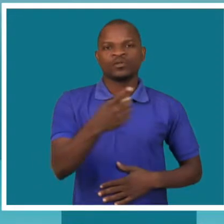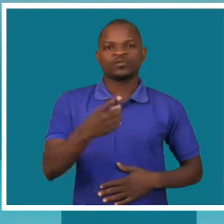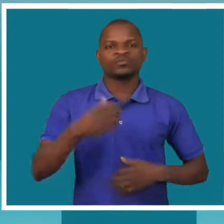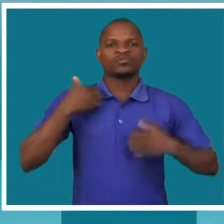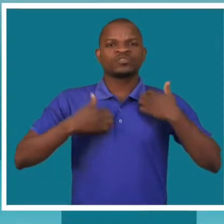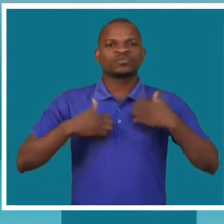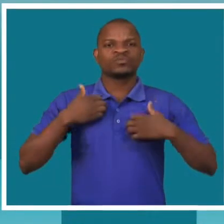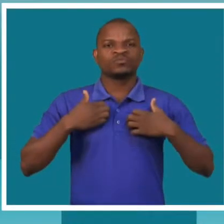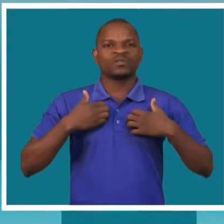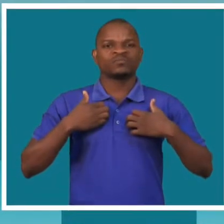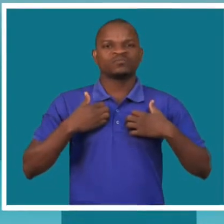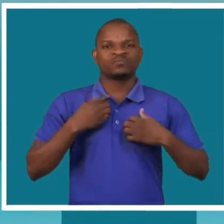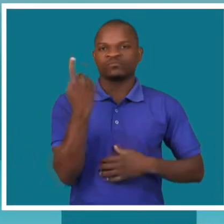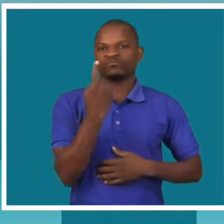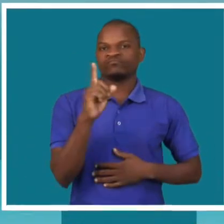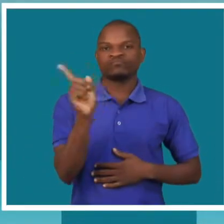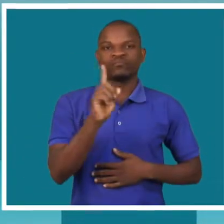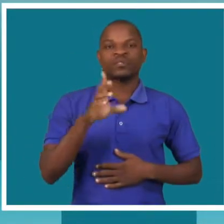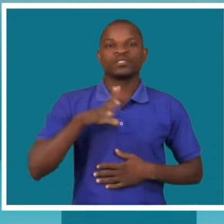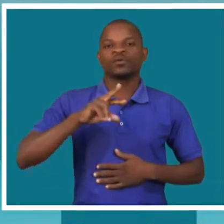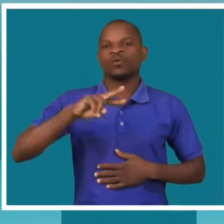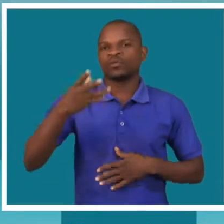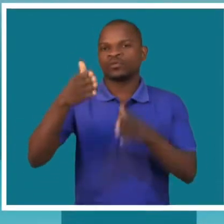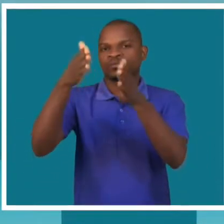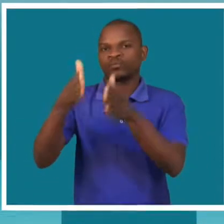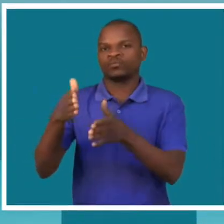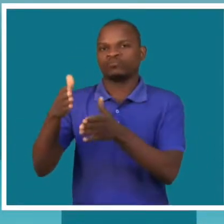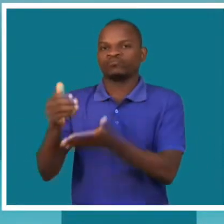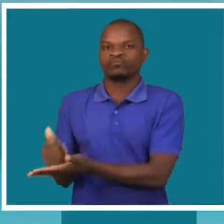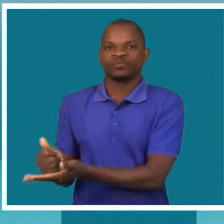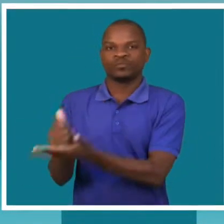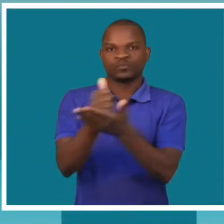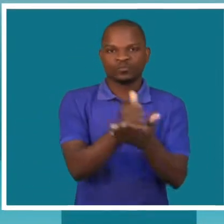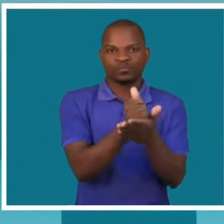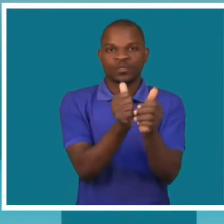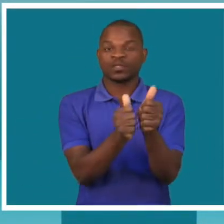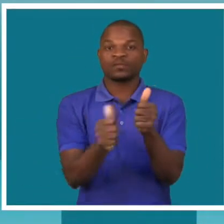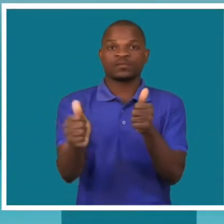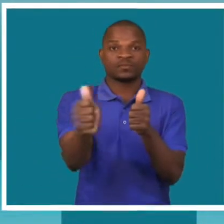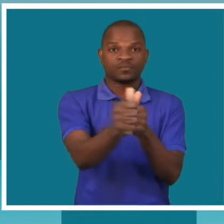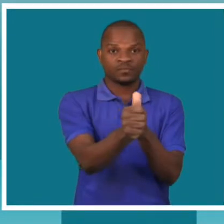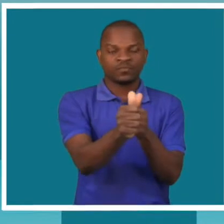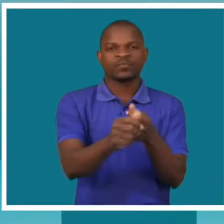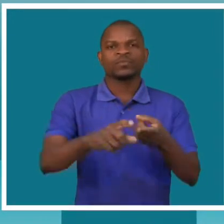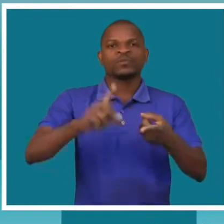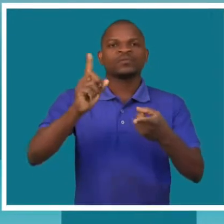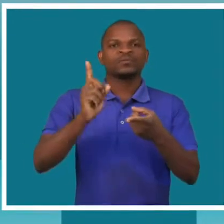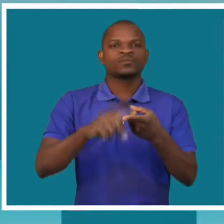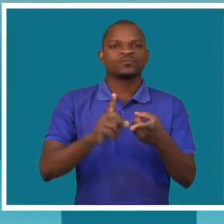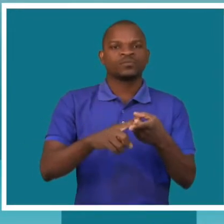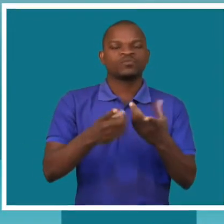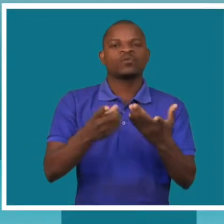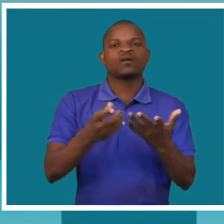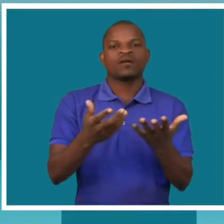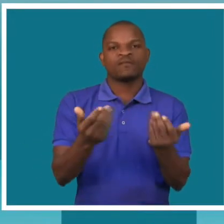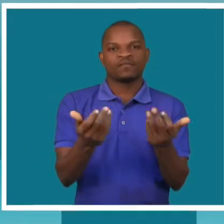Eles não cuidam da carreira deles diretamente. Tem alguém que se encareca de o fazer e